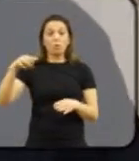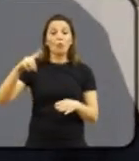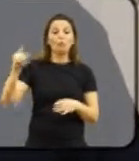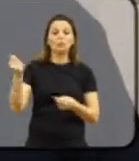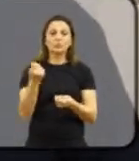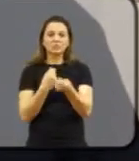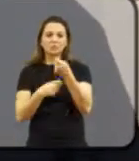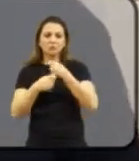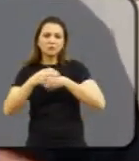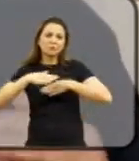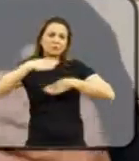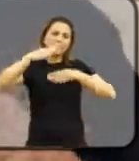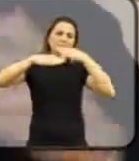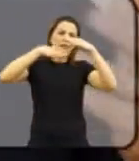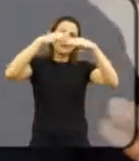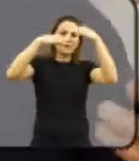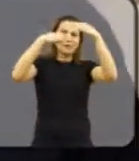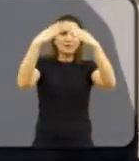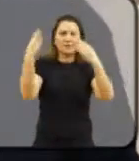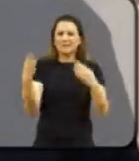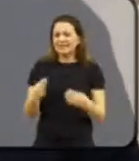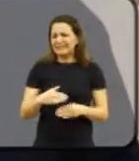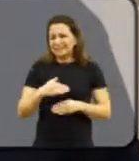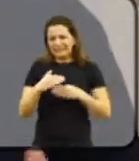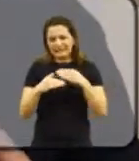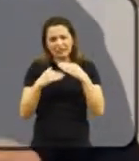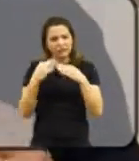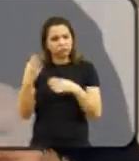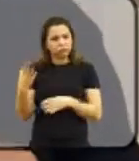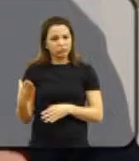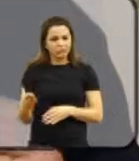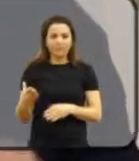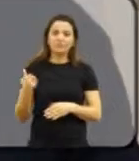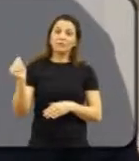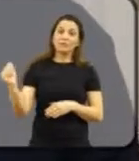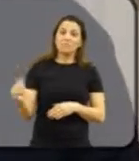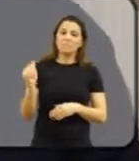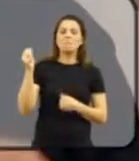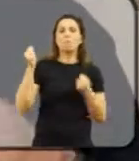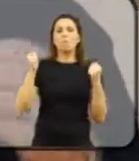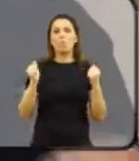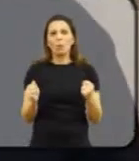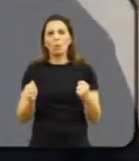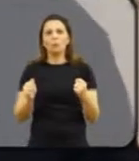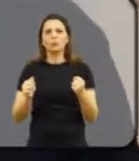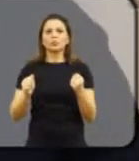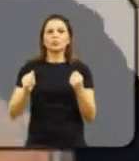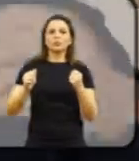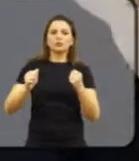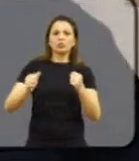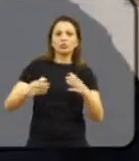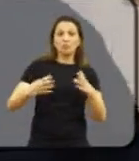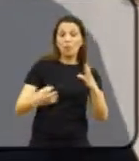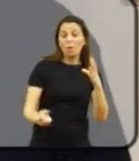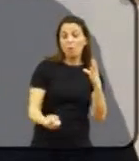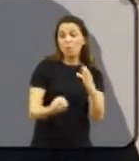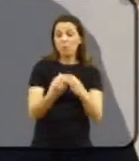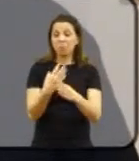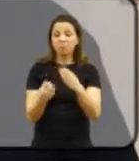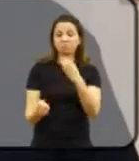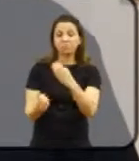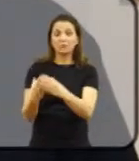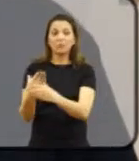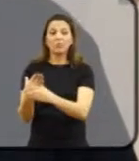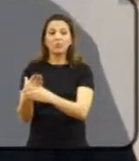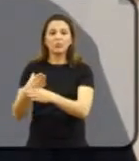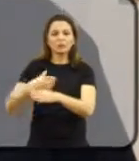economia e que está realmente se desenvolvendo cada vez mais. Então Araraquara poderá sim se tornar esse polo de moda, irradiador de